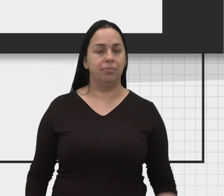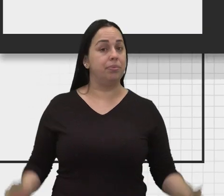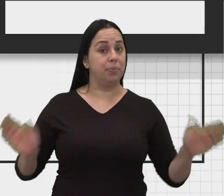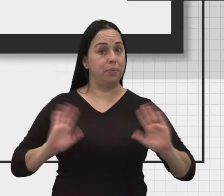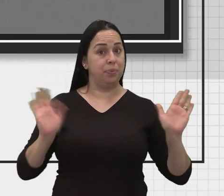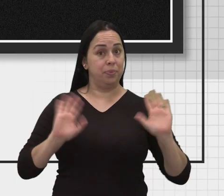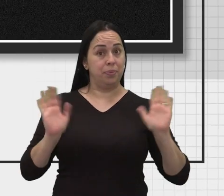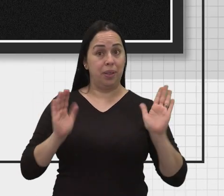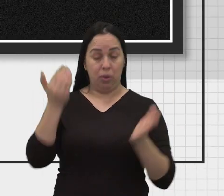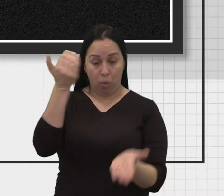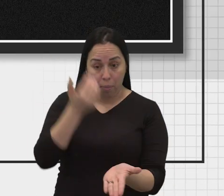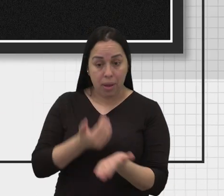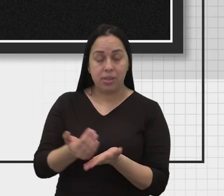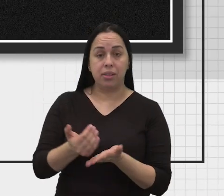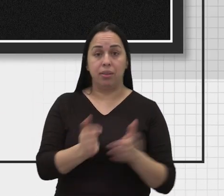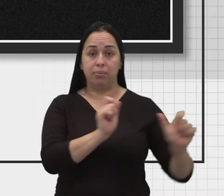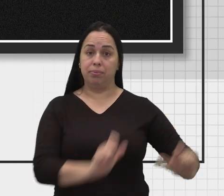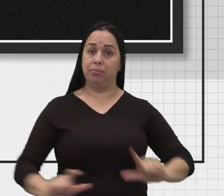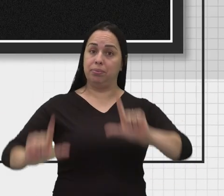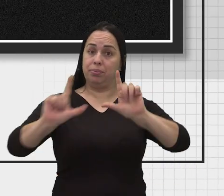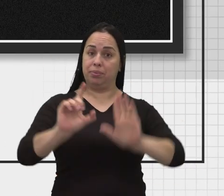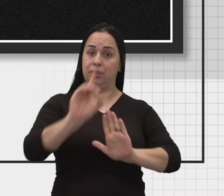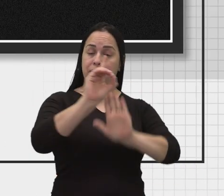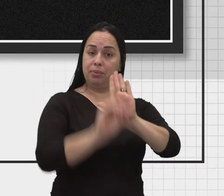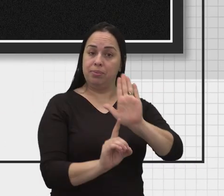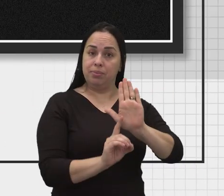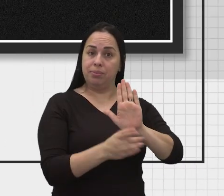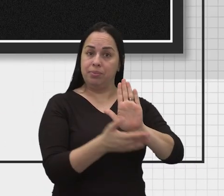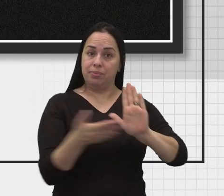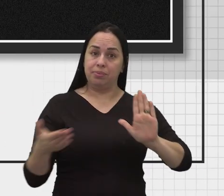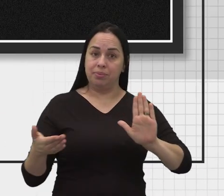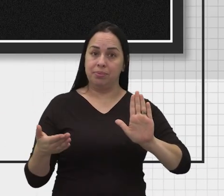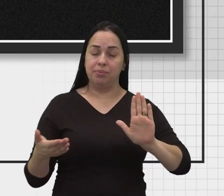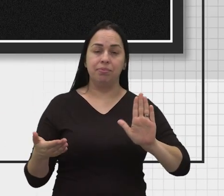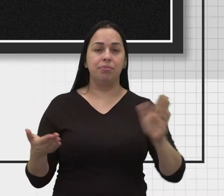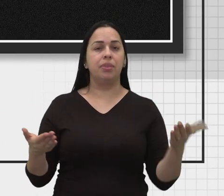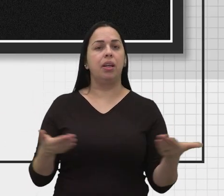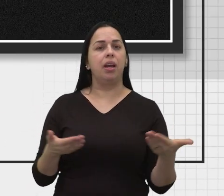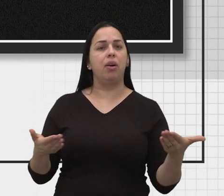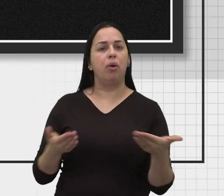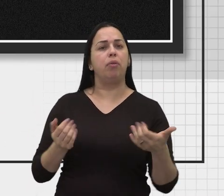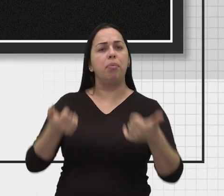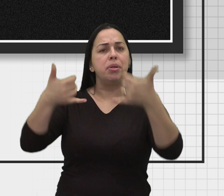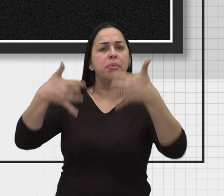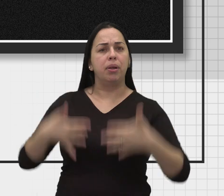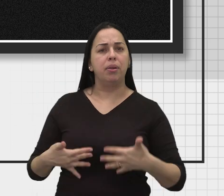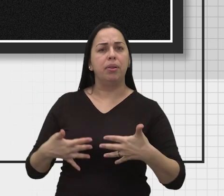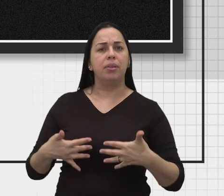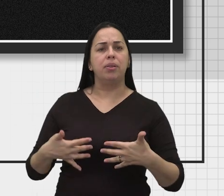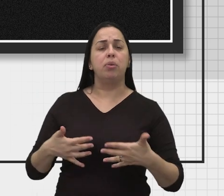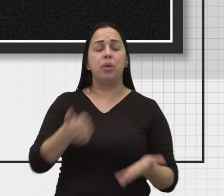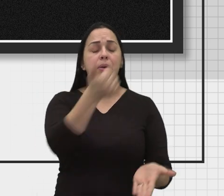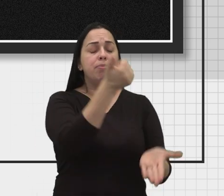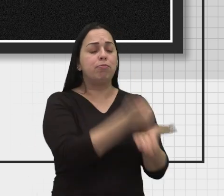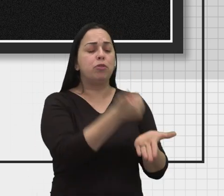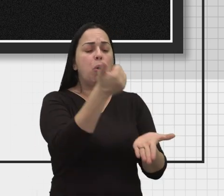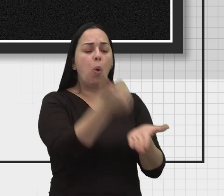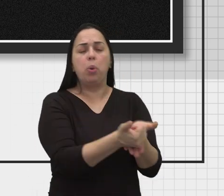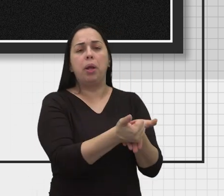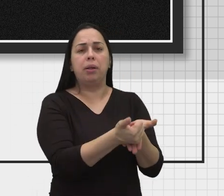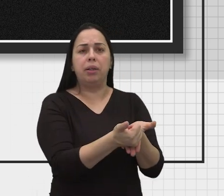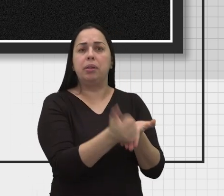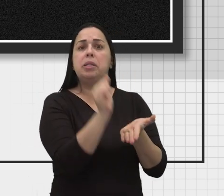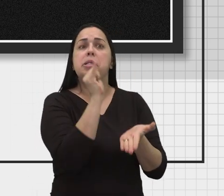Olá, começa agora mais um episódio do quadro Seu Direito. Dessa vez vamos falar sobre a contratação de serviços